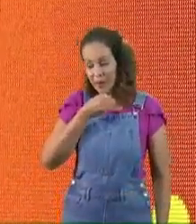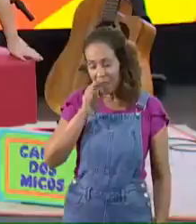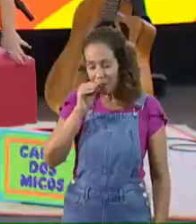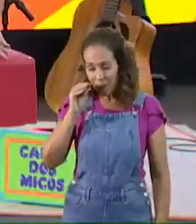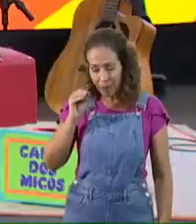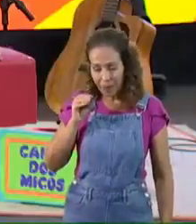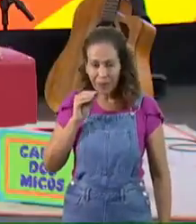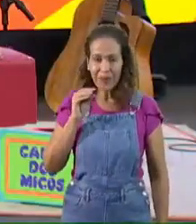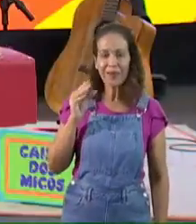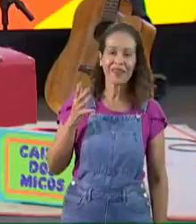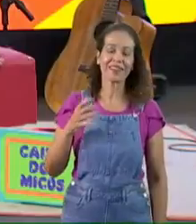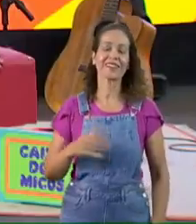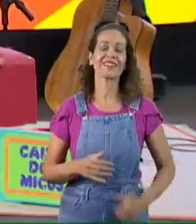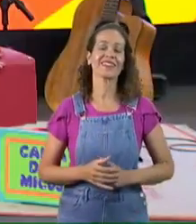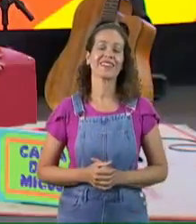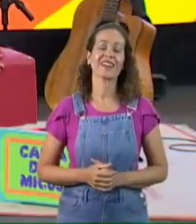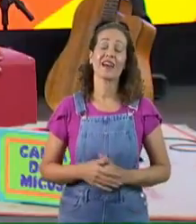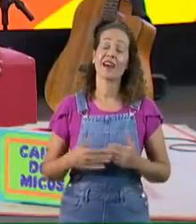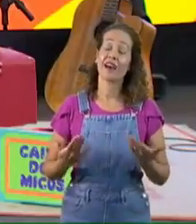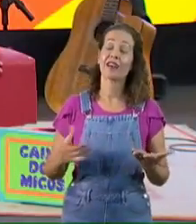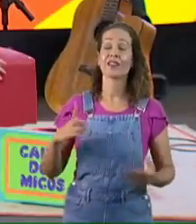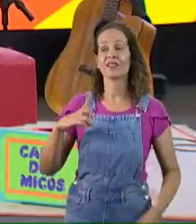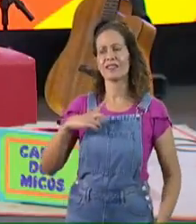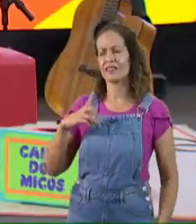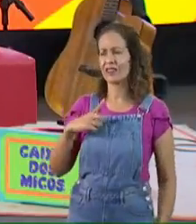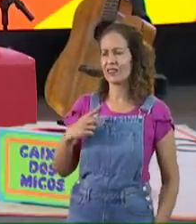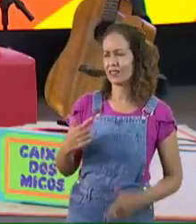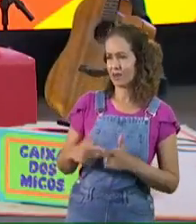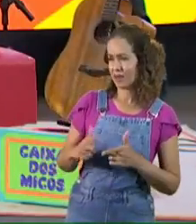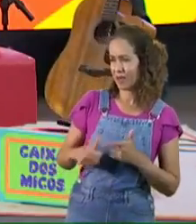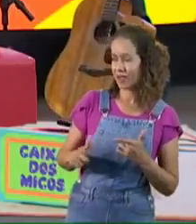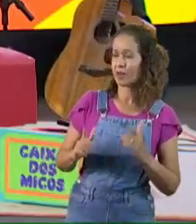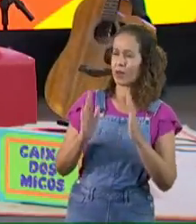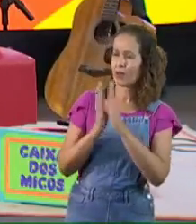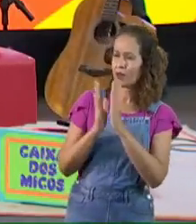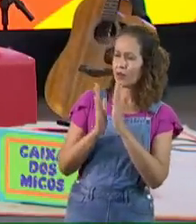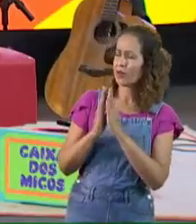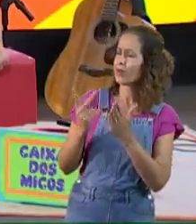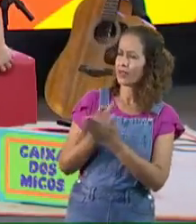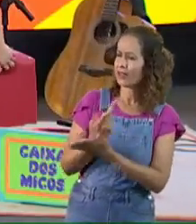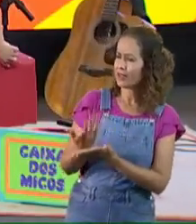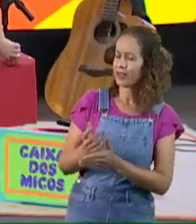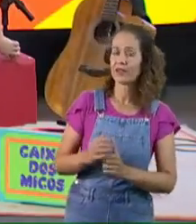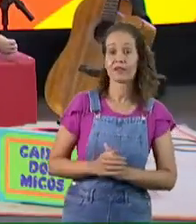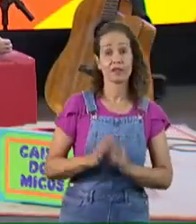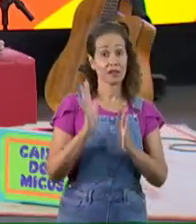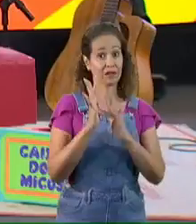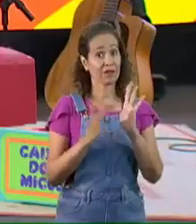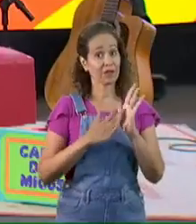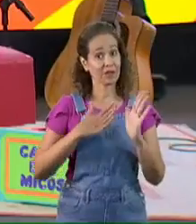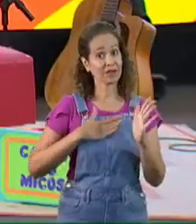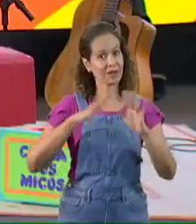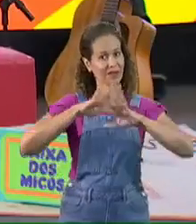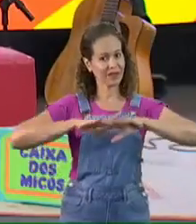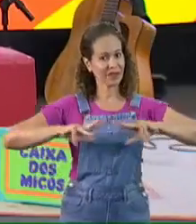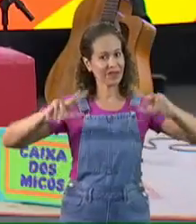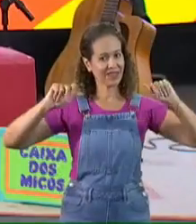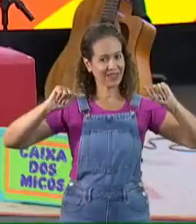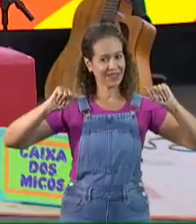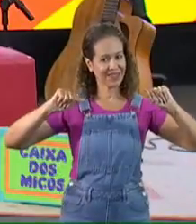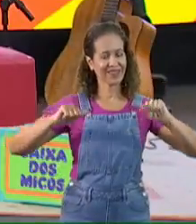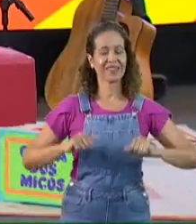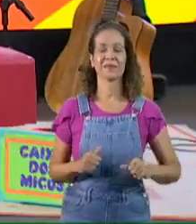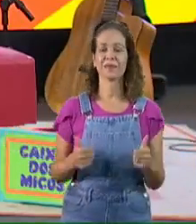com vergonha? Então você tinha intolerância à lactose. E aí você orou e o que aconteceu? Jesus me curou. Jesus te